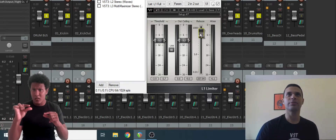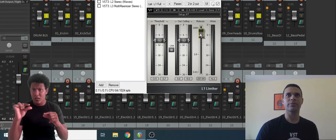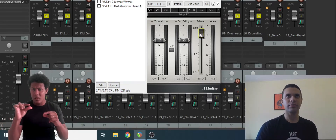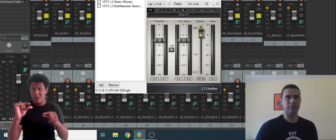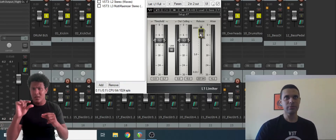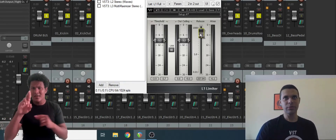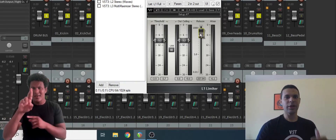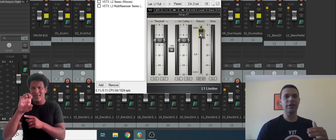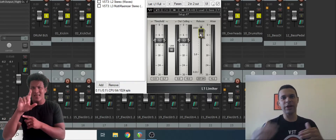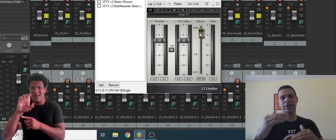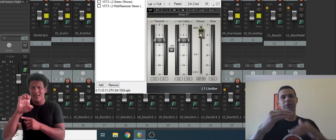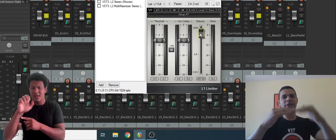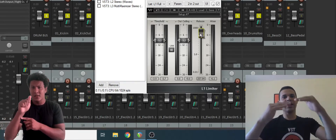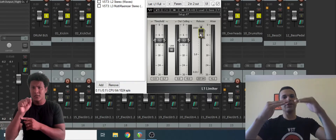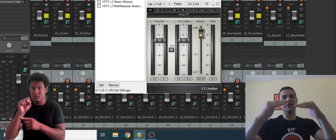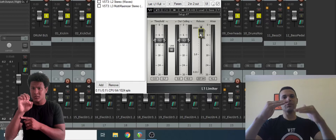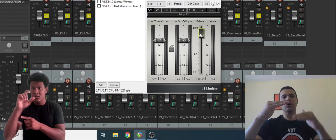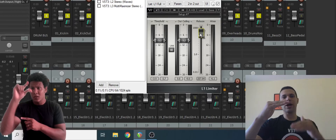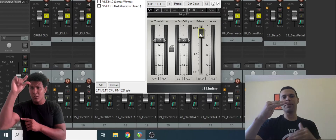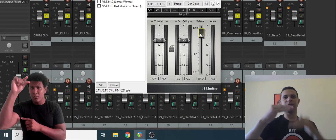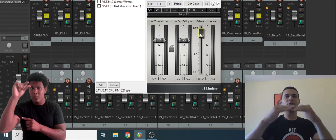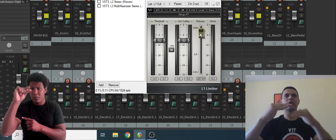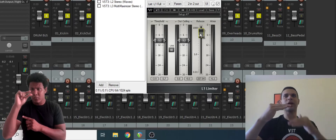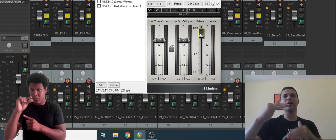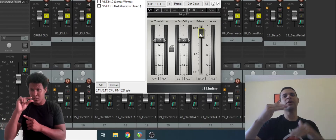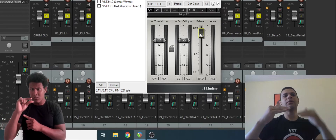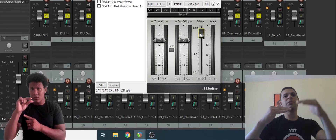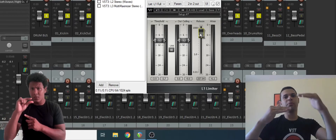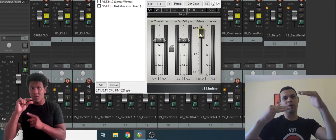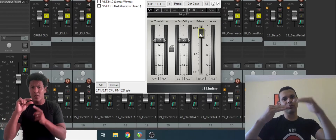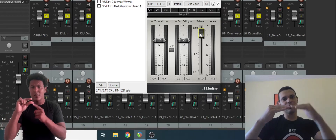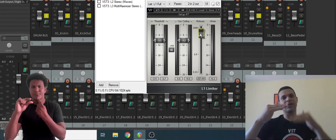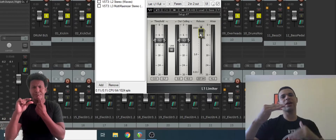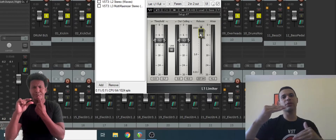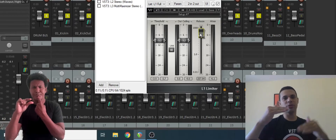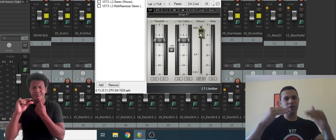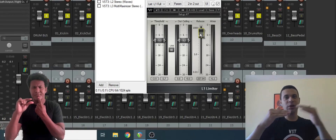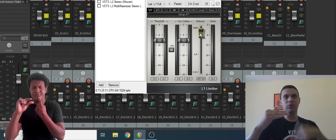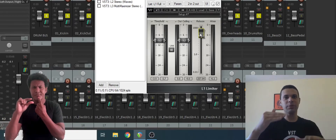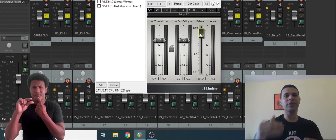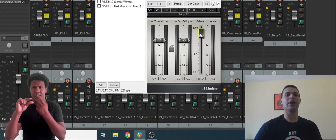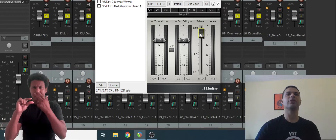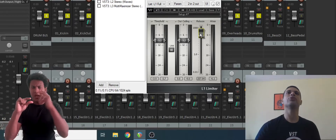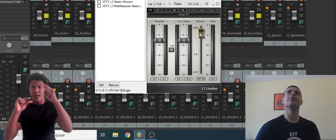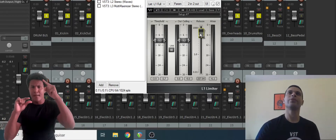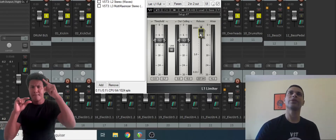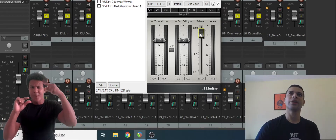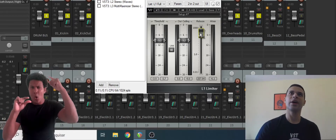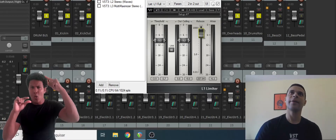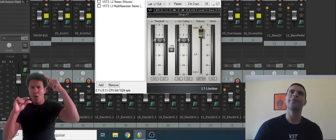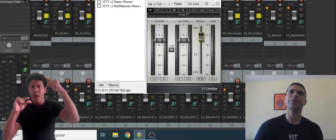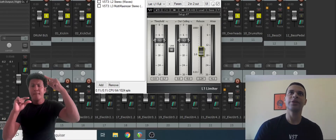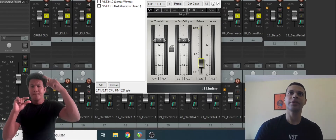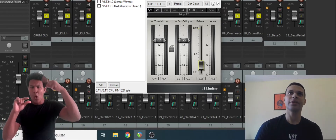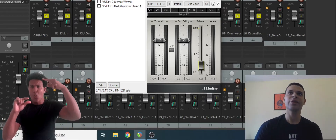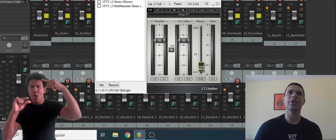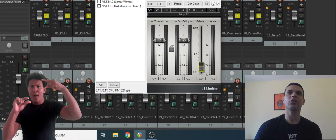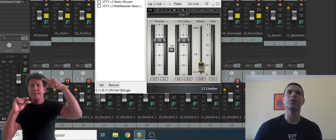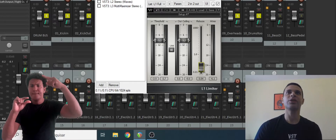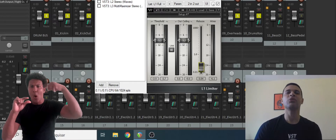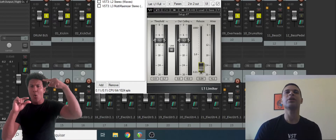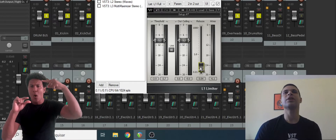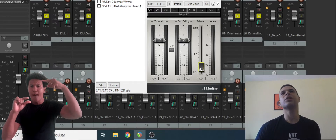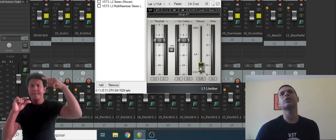longo, ele vai limitar e vai demorar para voltar para o ponto zero de não limitado, tá? E